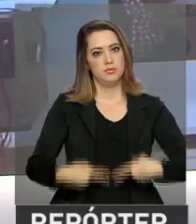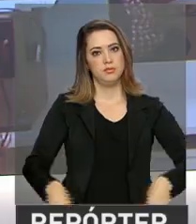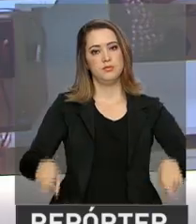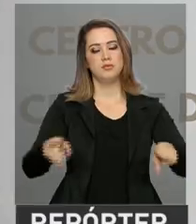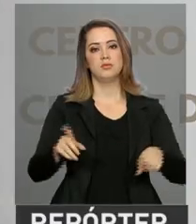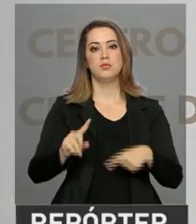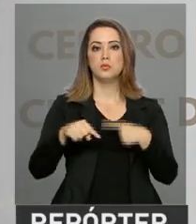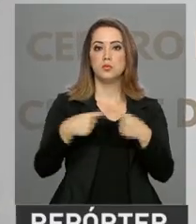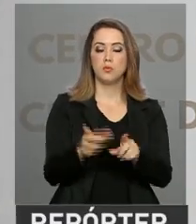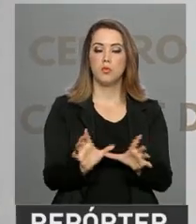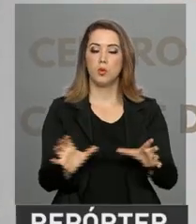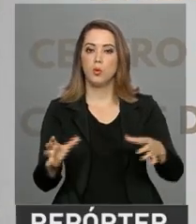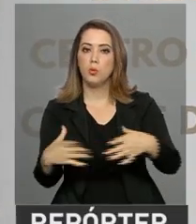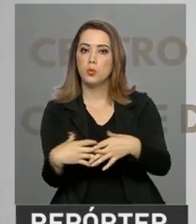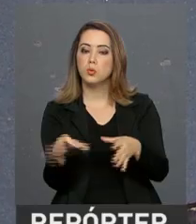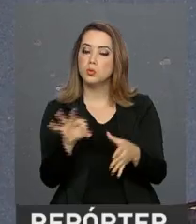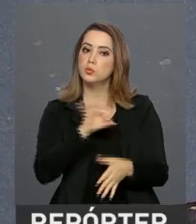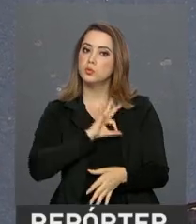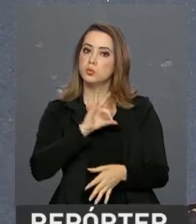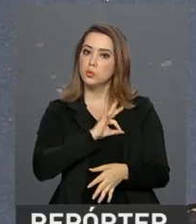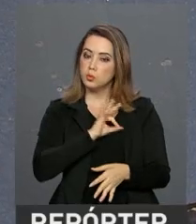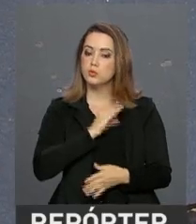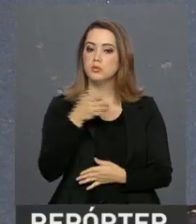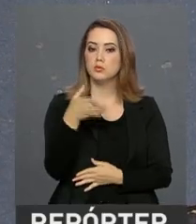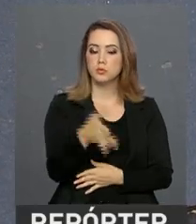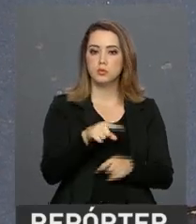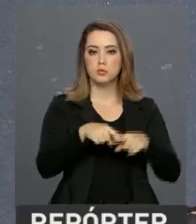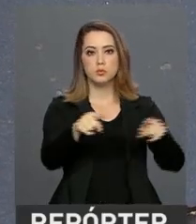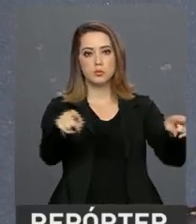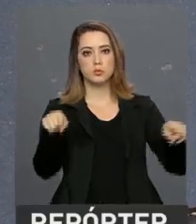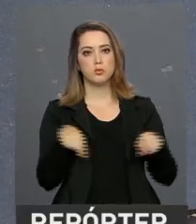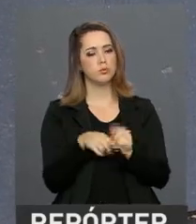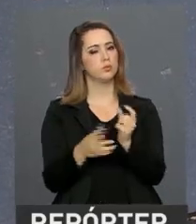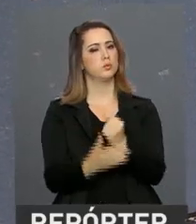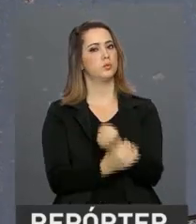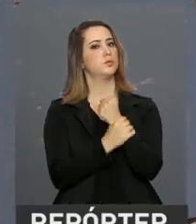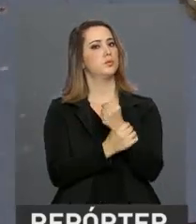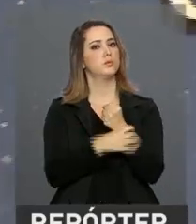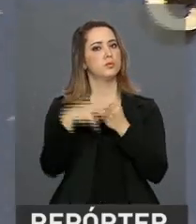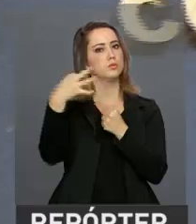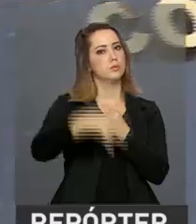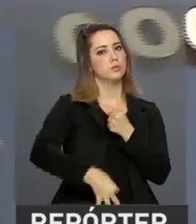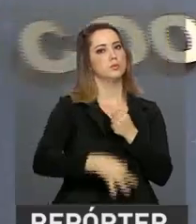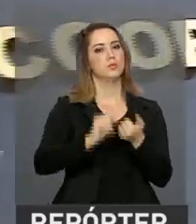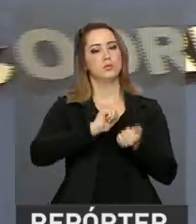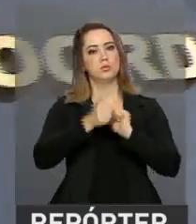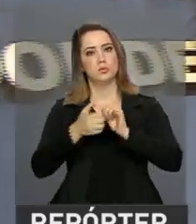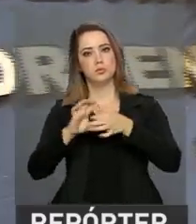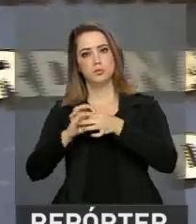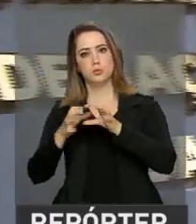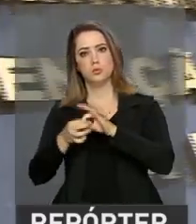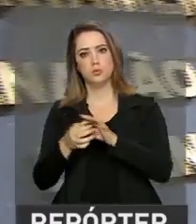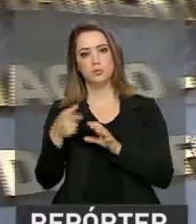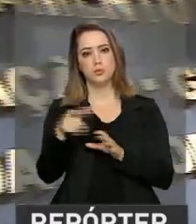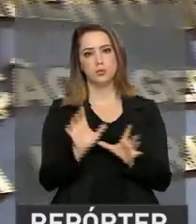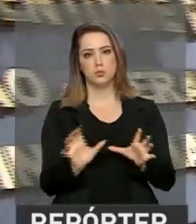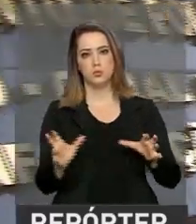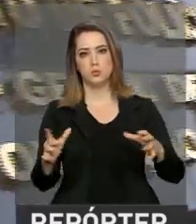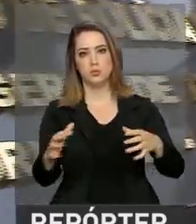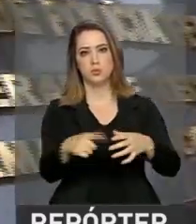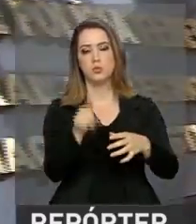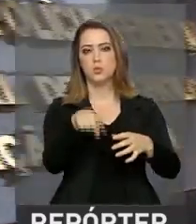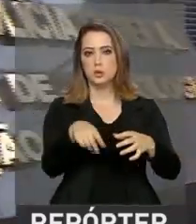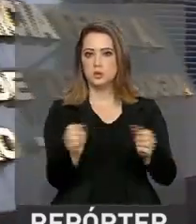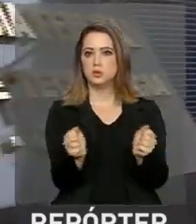Rio de Janeiro. No local será feito o monitoramento de segurança durante as Olimpíadas e Paralimpíadas. O centro é uma parceria entre o